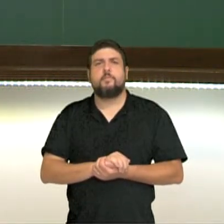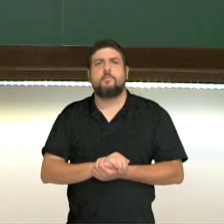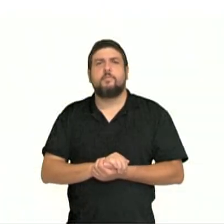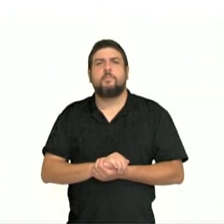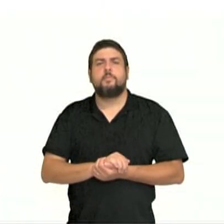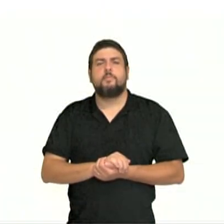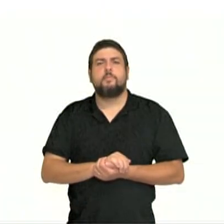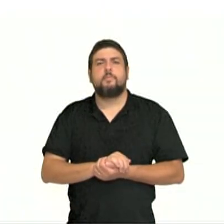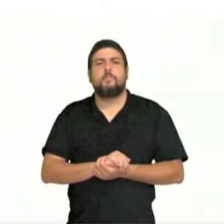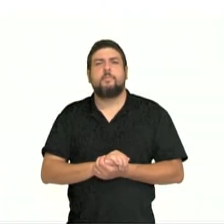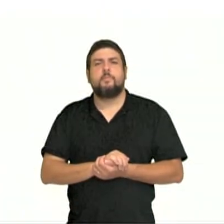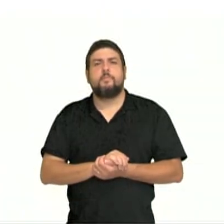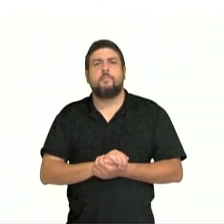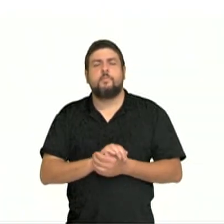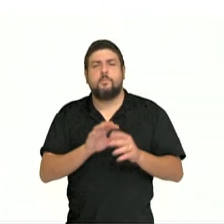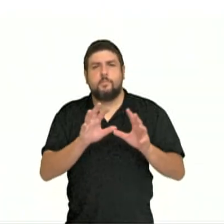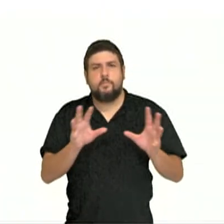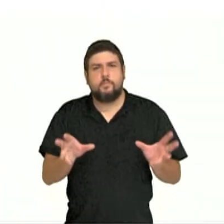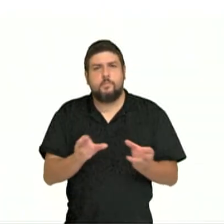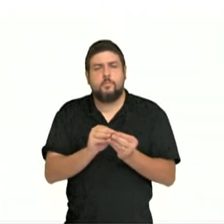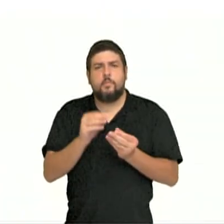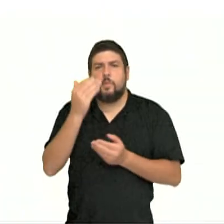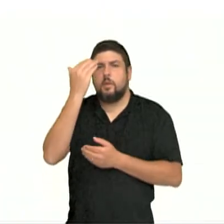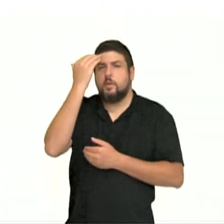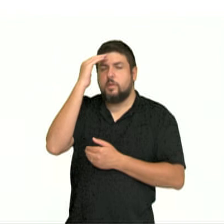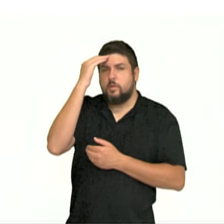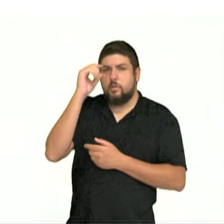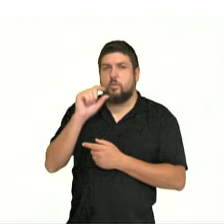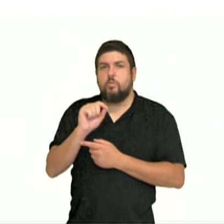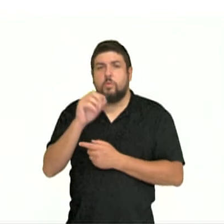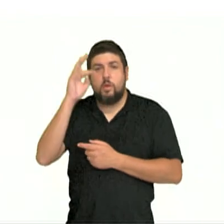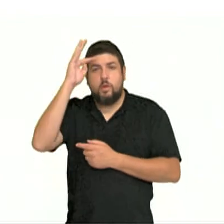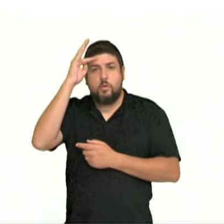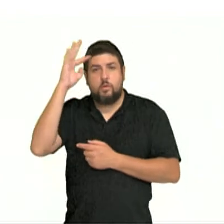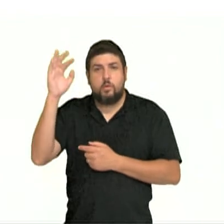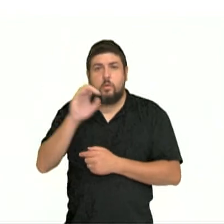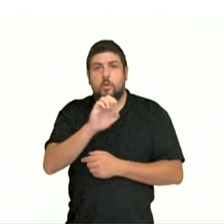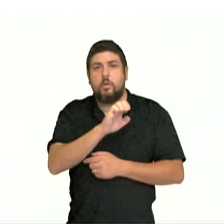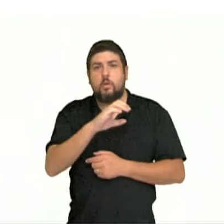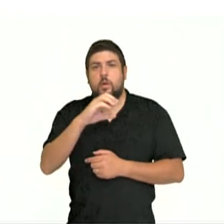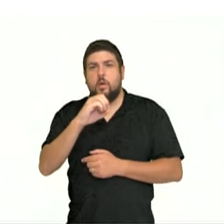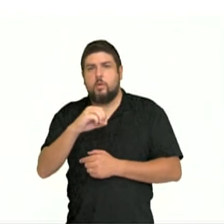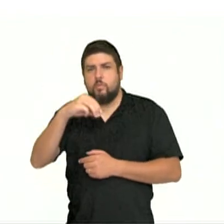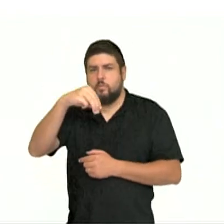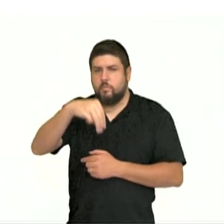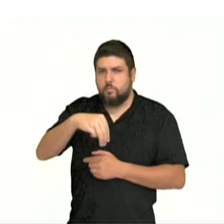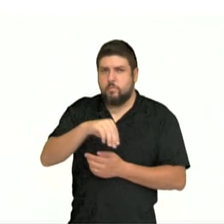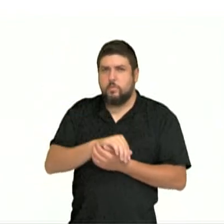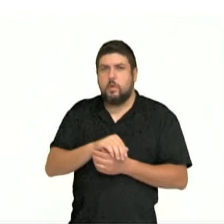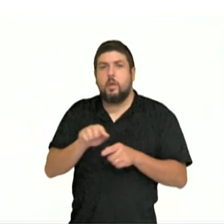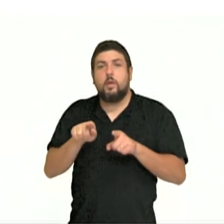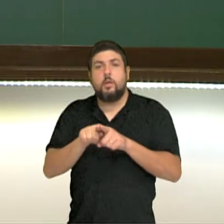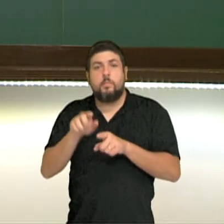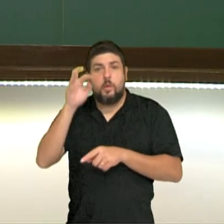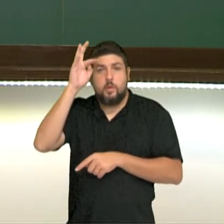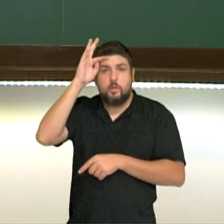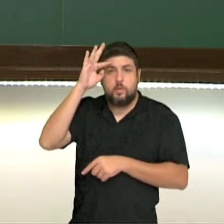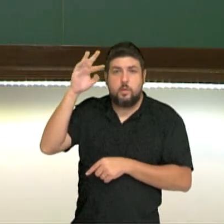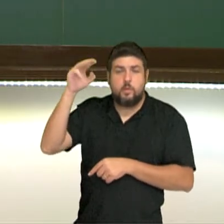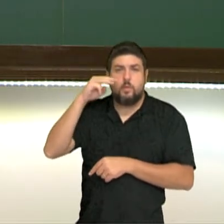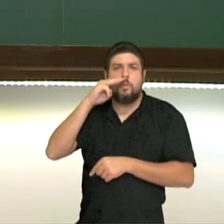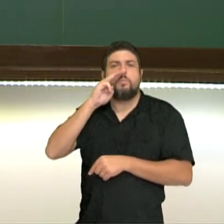aqui nessa aula entendemos sobre a teoria ecomalthusiana e sobre a teoria reformista